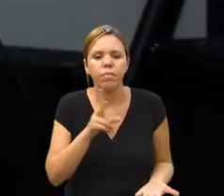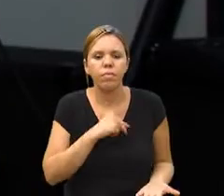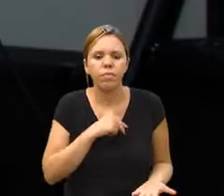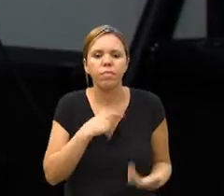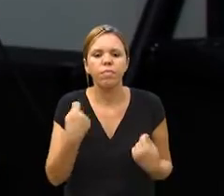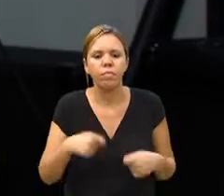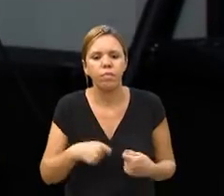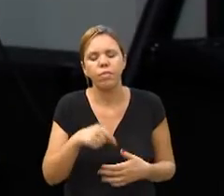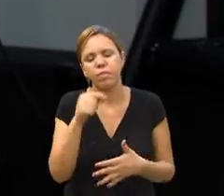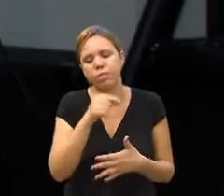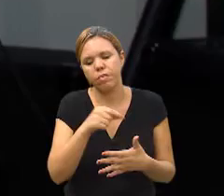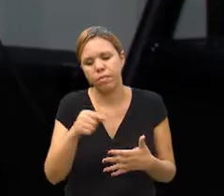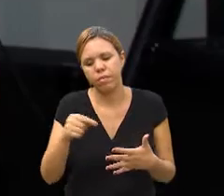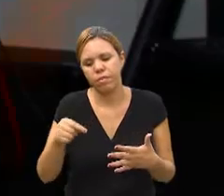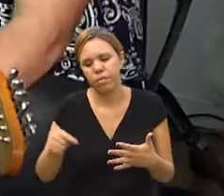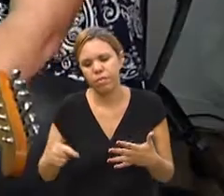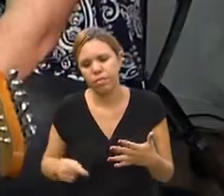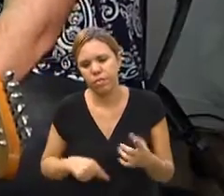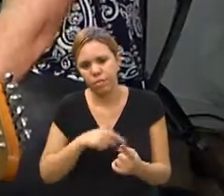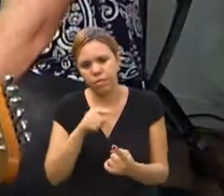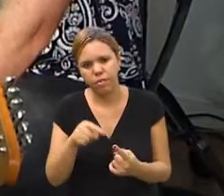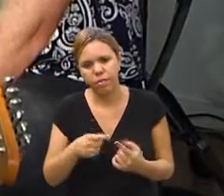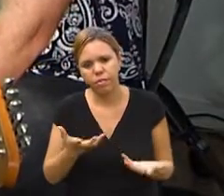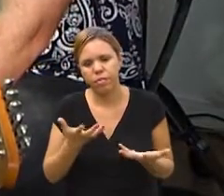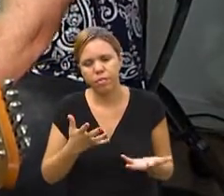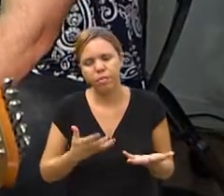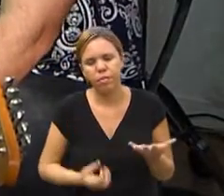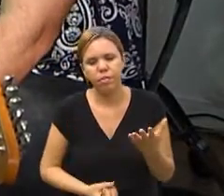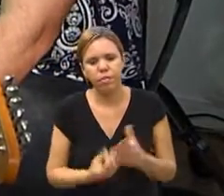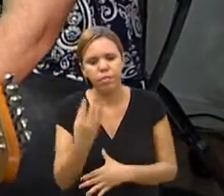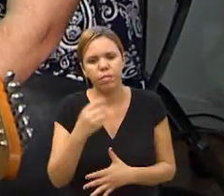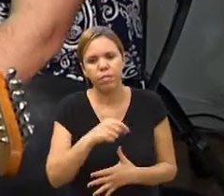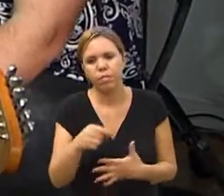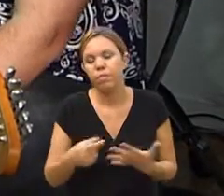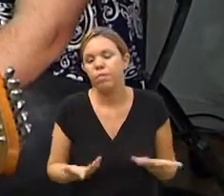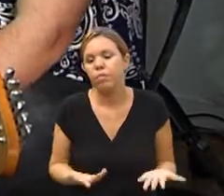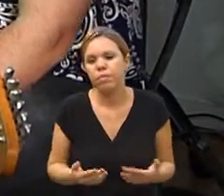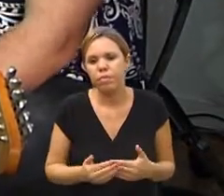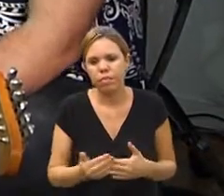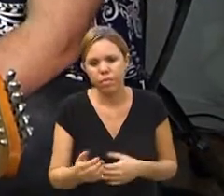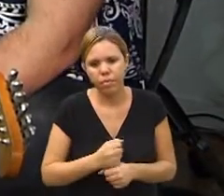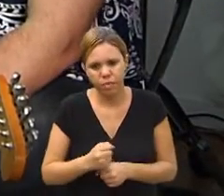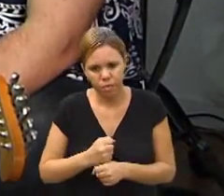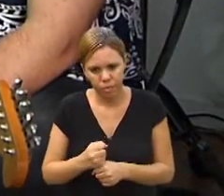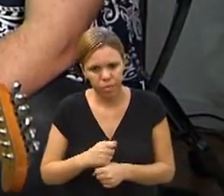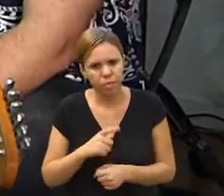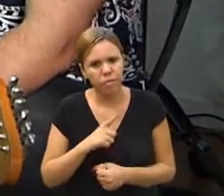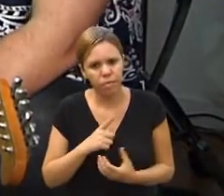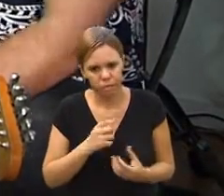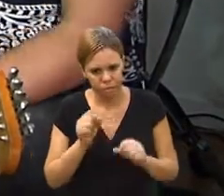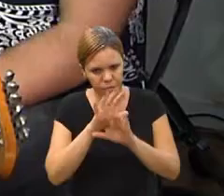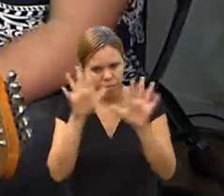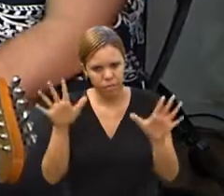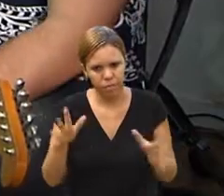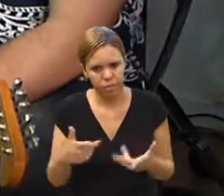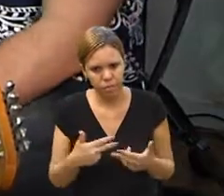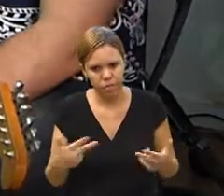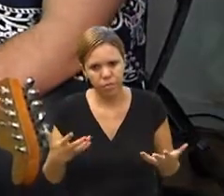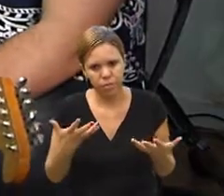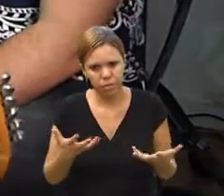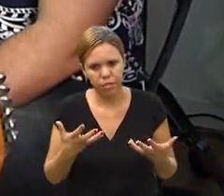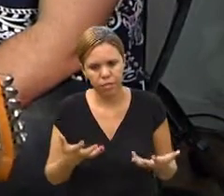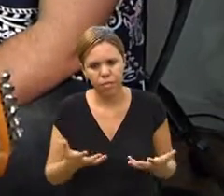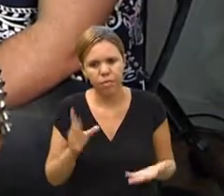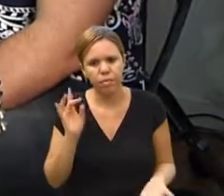ainda preciso atingir isso, eu gostaria que acontecesse isso. Então, durante muitos anos eu tinha muito claro coisas que eu